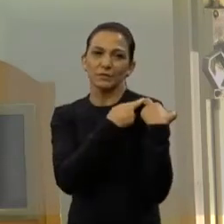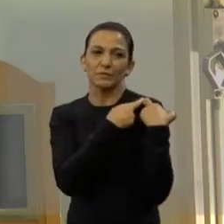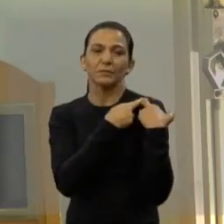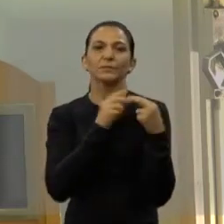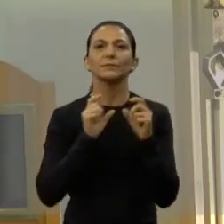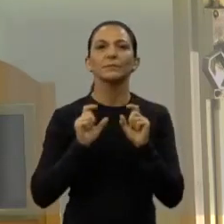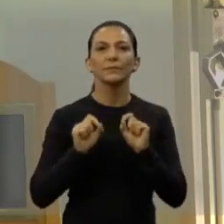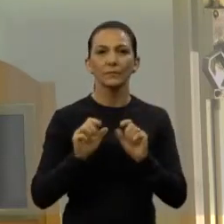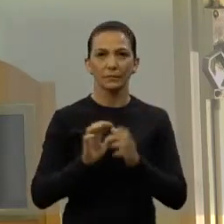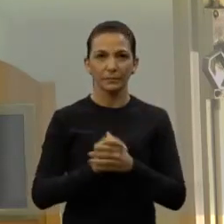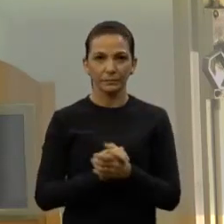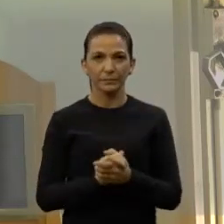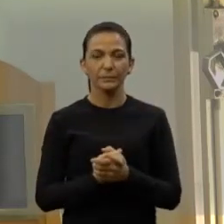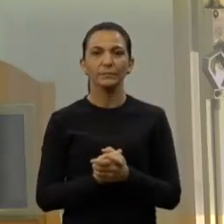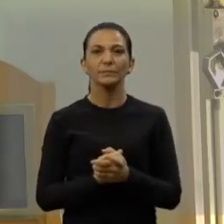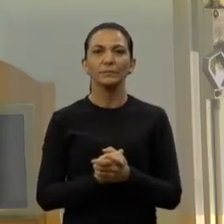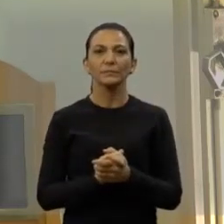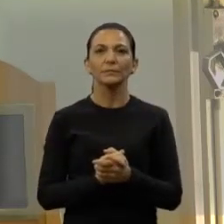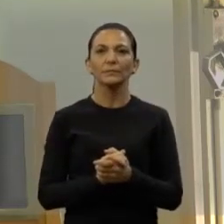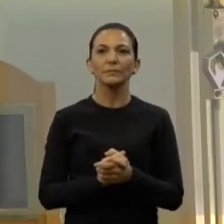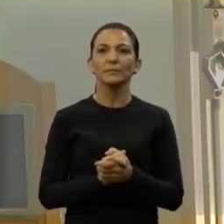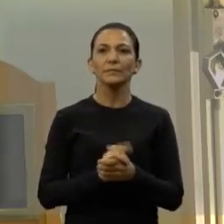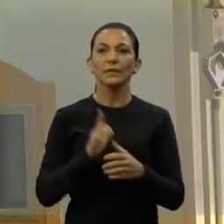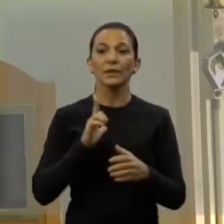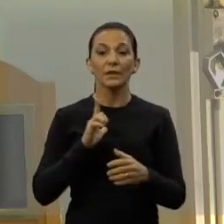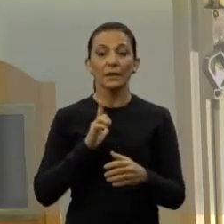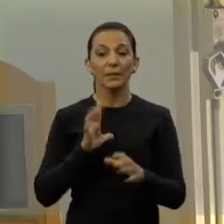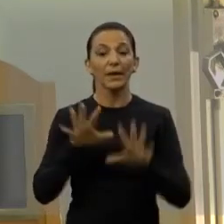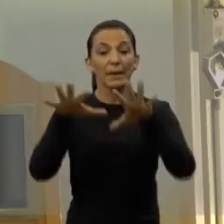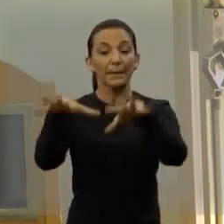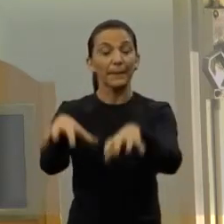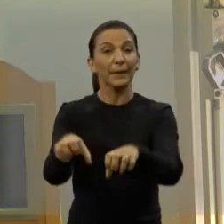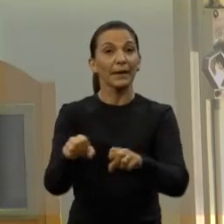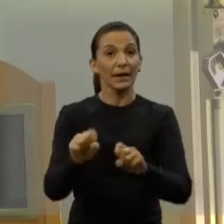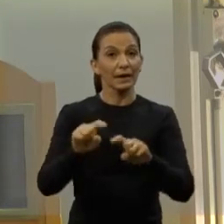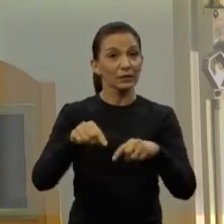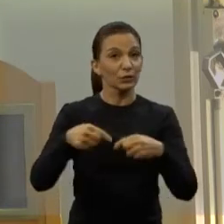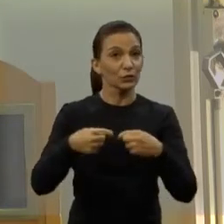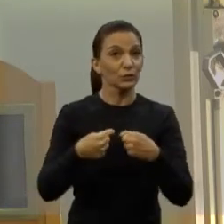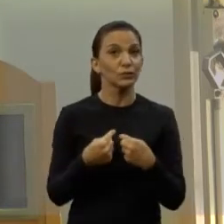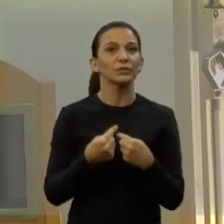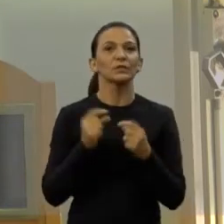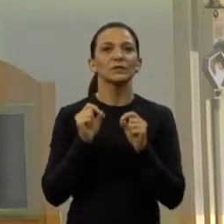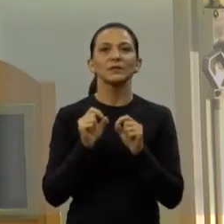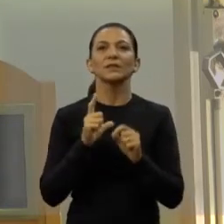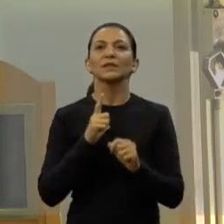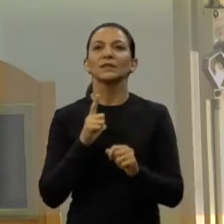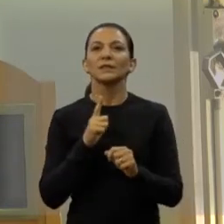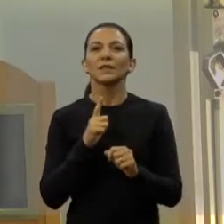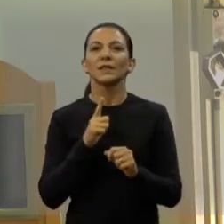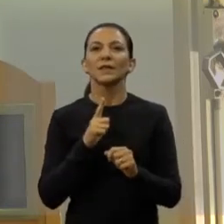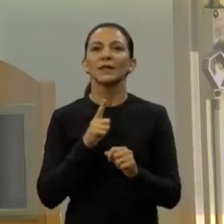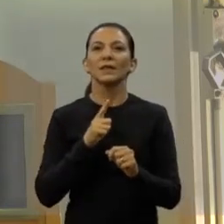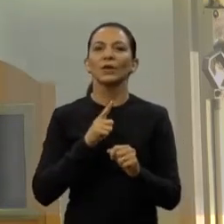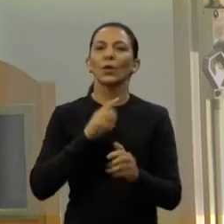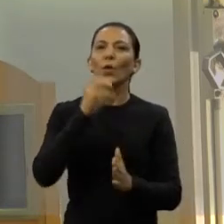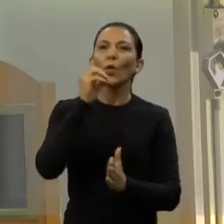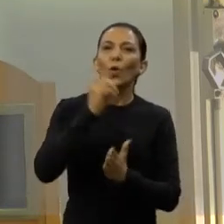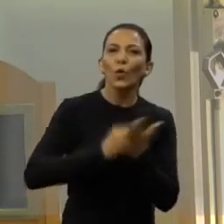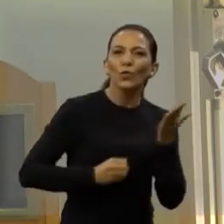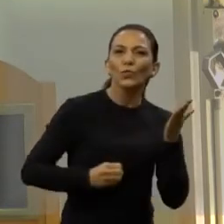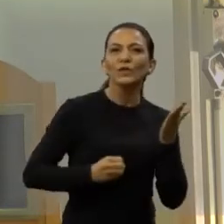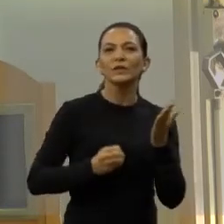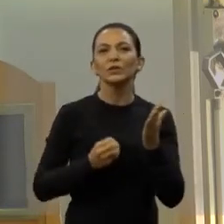também, também poderá haver encampação, desde que de um procedimento seja iniciado de ofício mediante